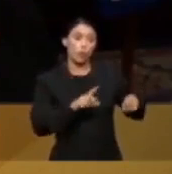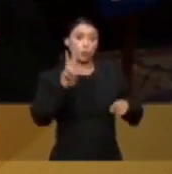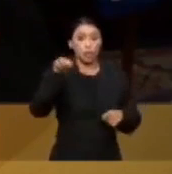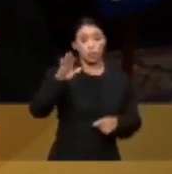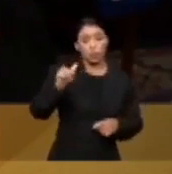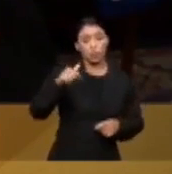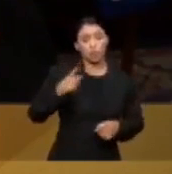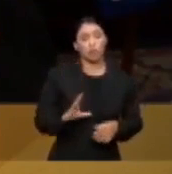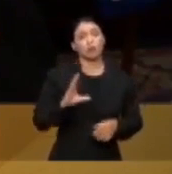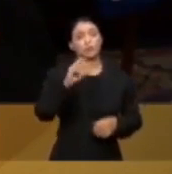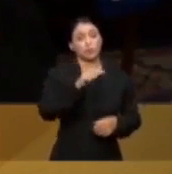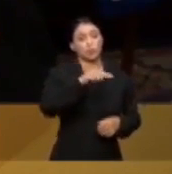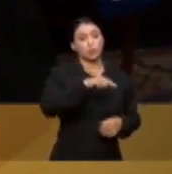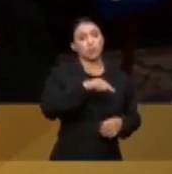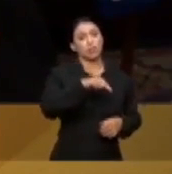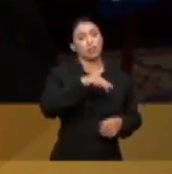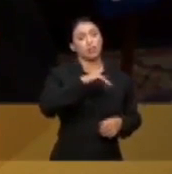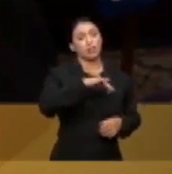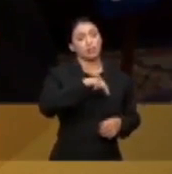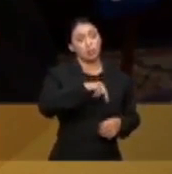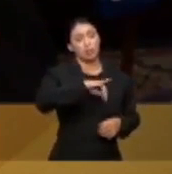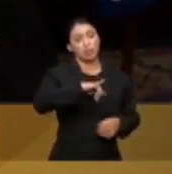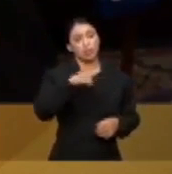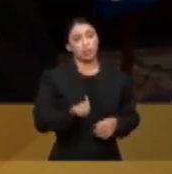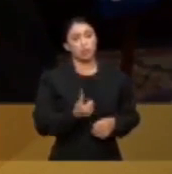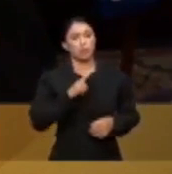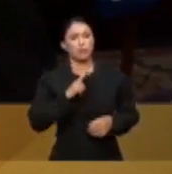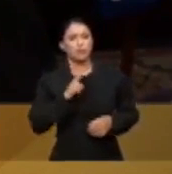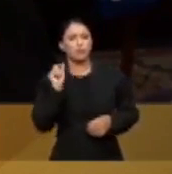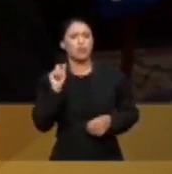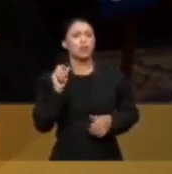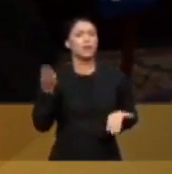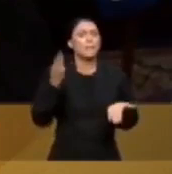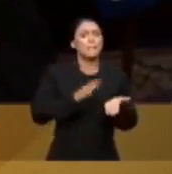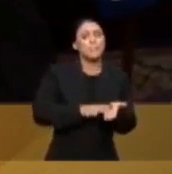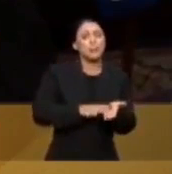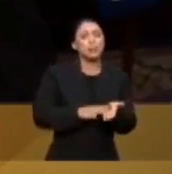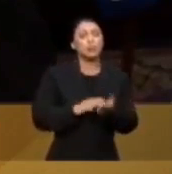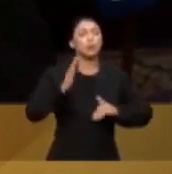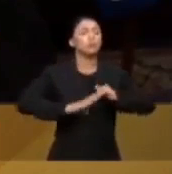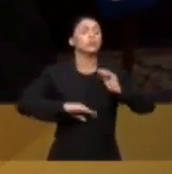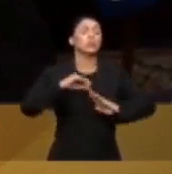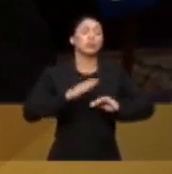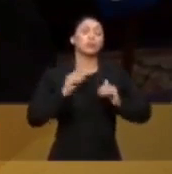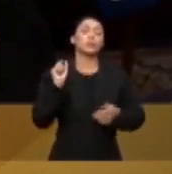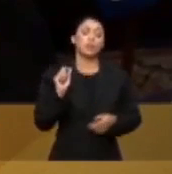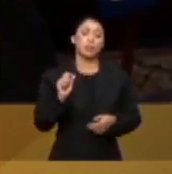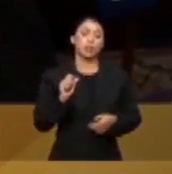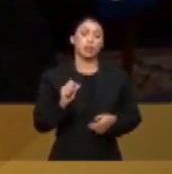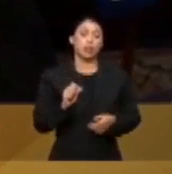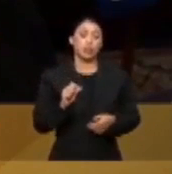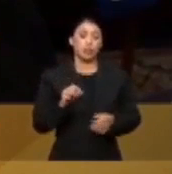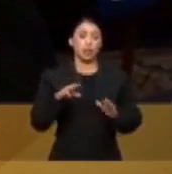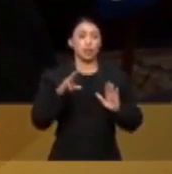ato do Conselho Nacional do Ministério Público na apreciação de remoção de membro do parquê de suas atribuições e deferiu a tutela